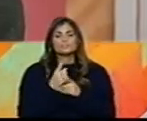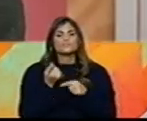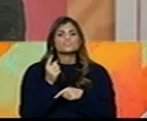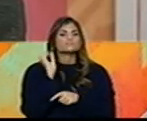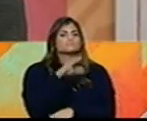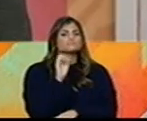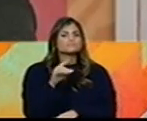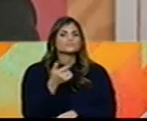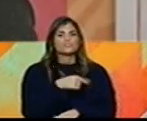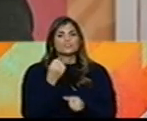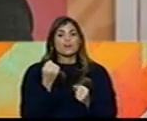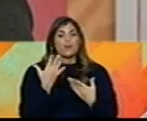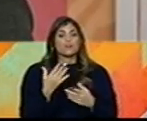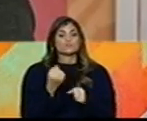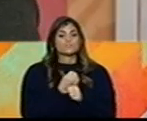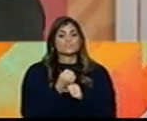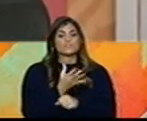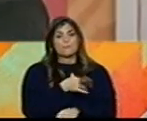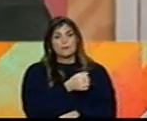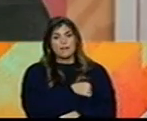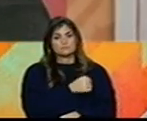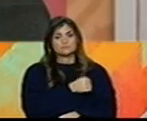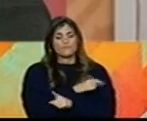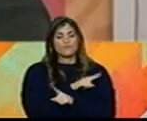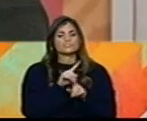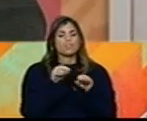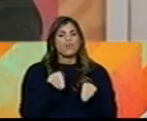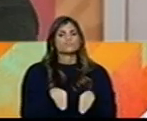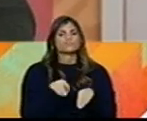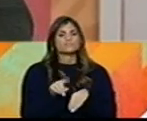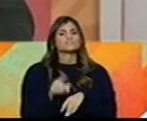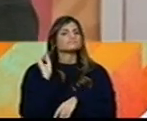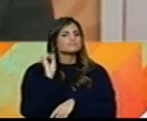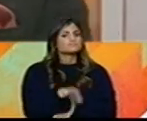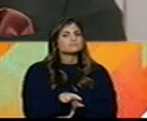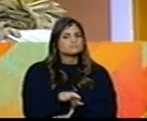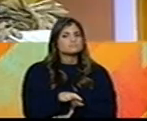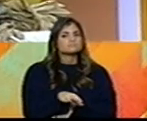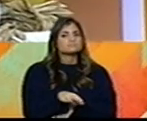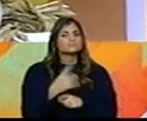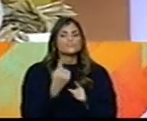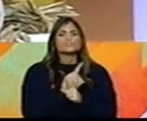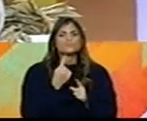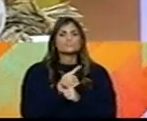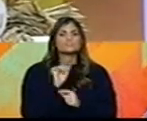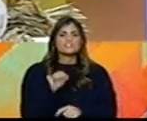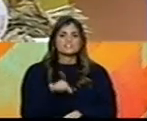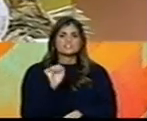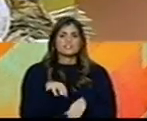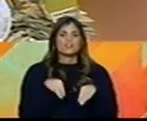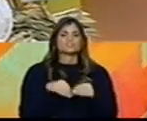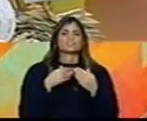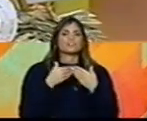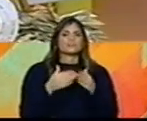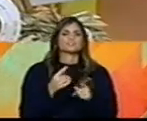momento estamos em serviço takeaway. Sim, takeaway. Take e a vossa loja também faz entregas dos vossos produtos? Sim, sim. A loja está aberta